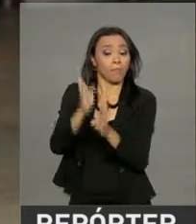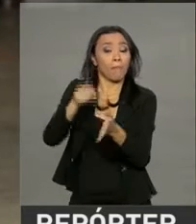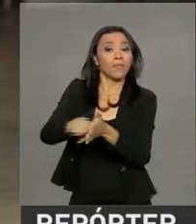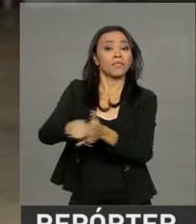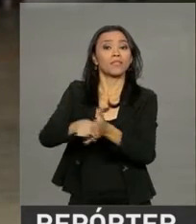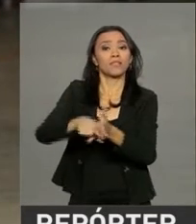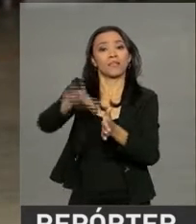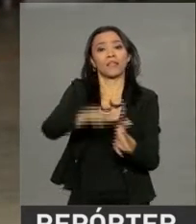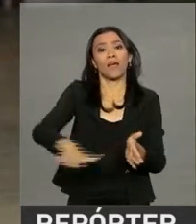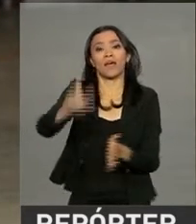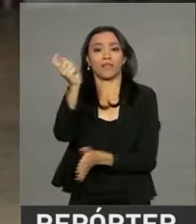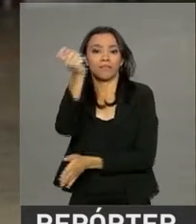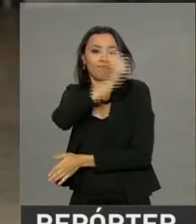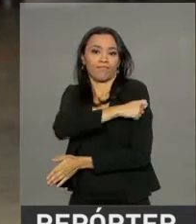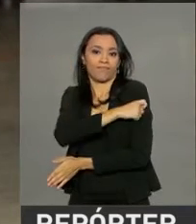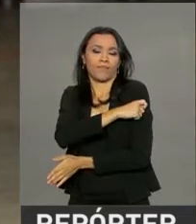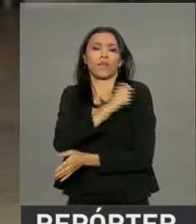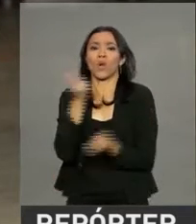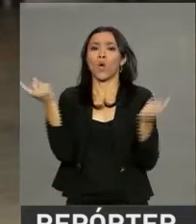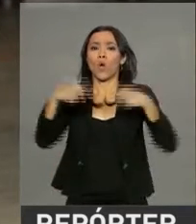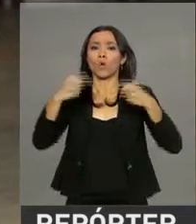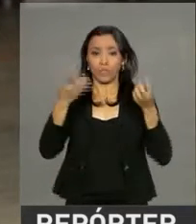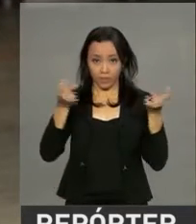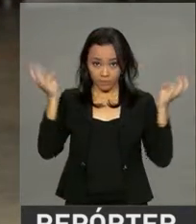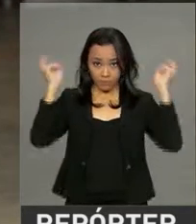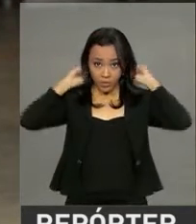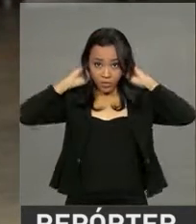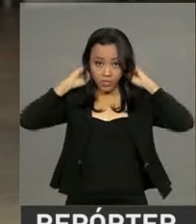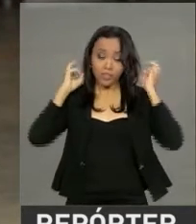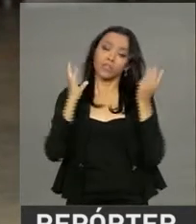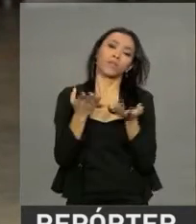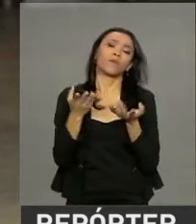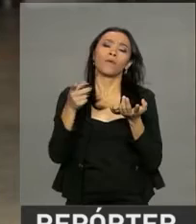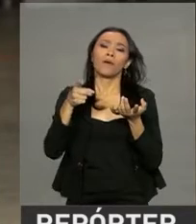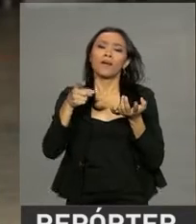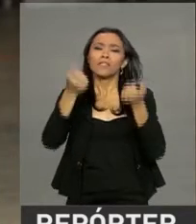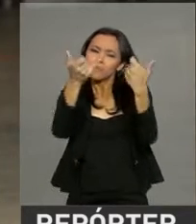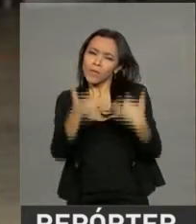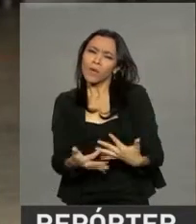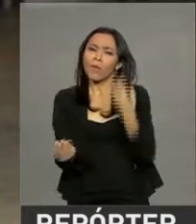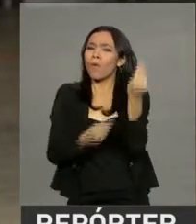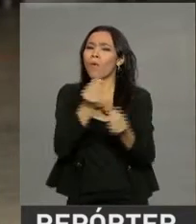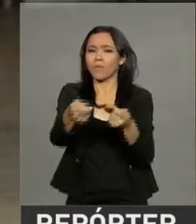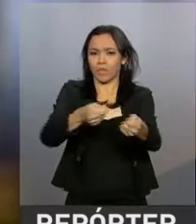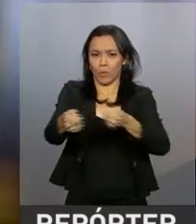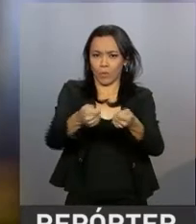O ministro da Saúde, Ricardo Barros, falou sobre como foi feita essa economia. Vamos ver.